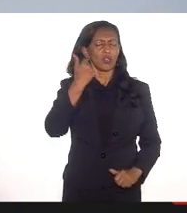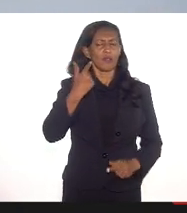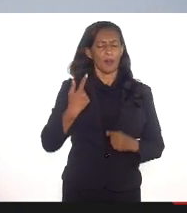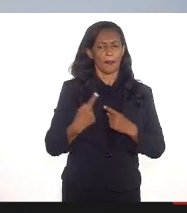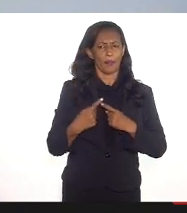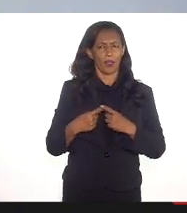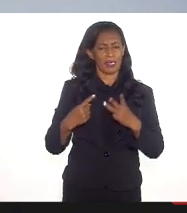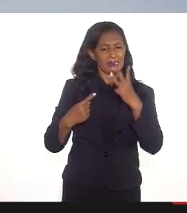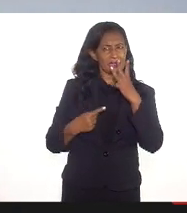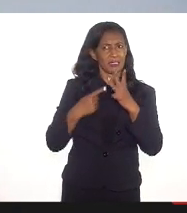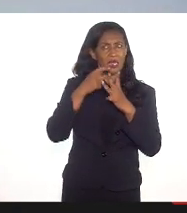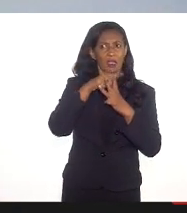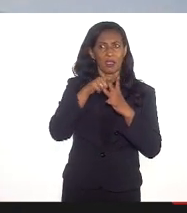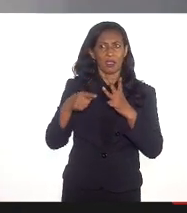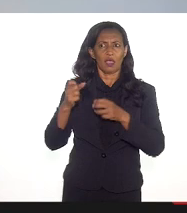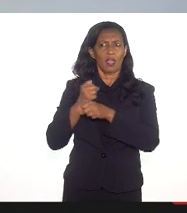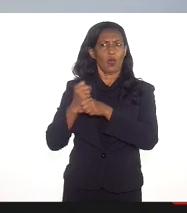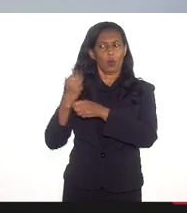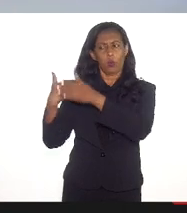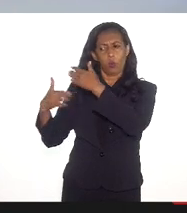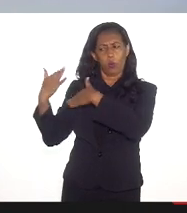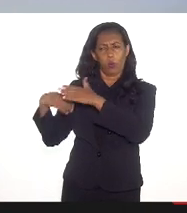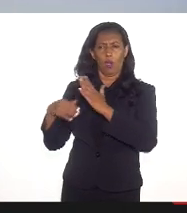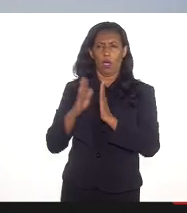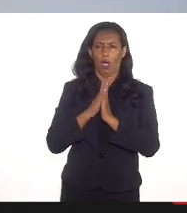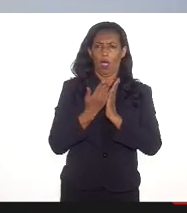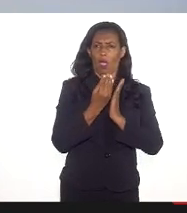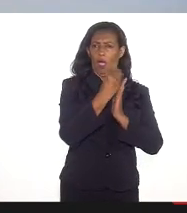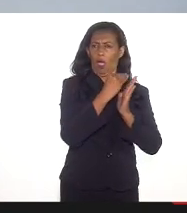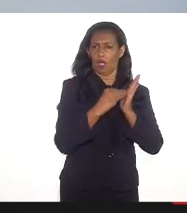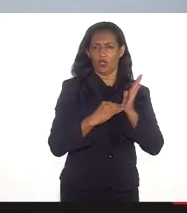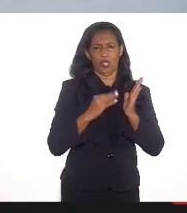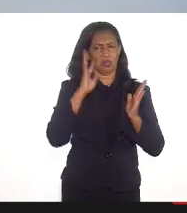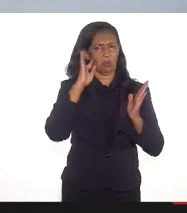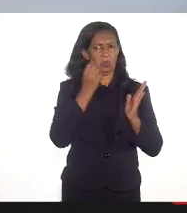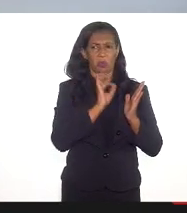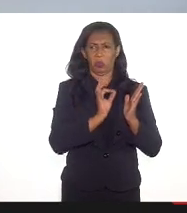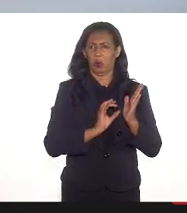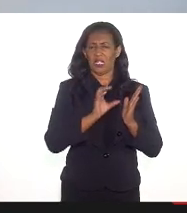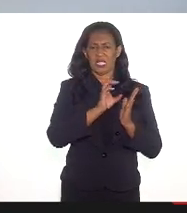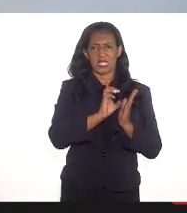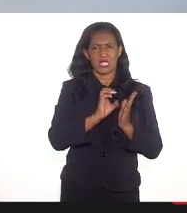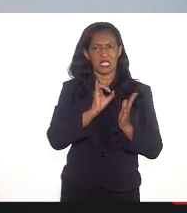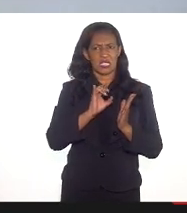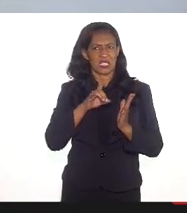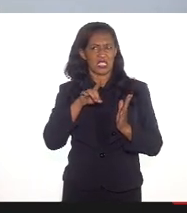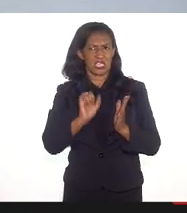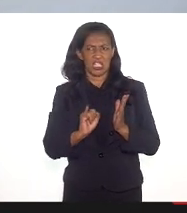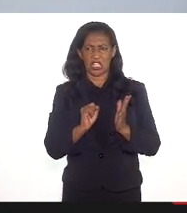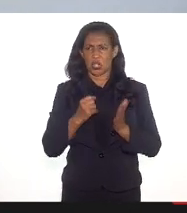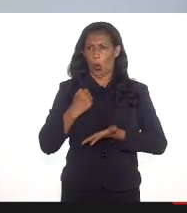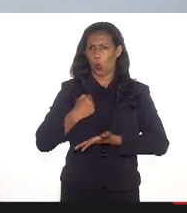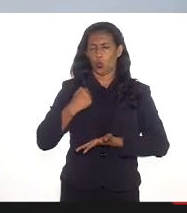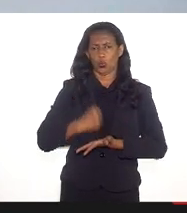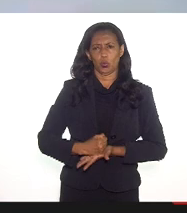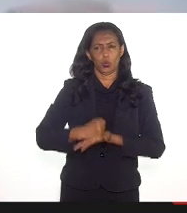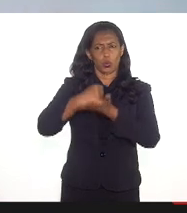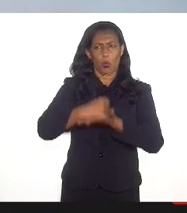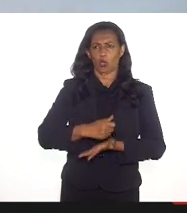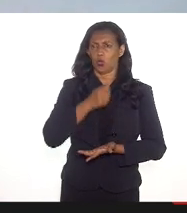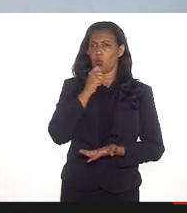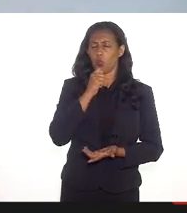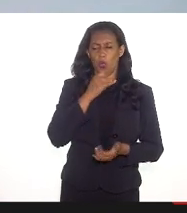esses 3 anos essas agendas não estavam realizadas. Recurso CID não tinha suporte suficiente para as